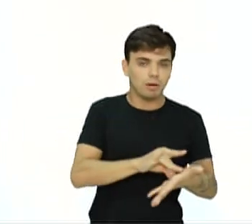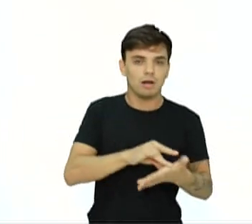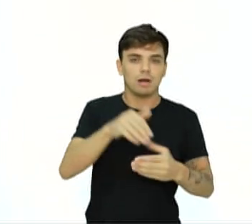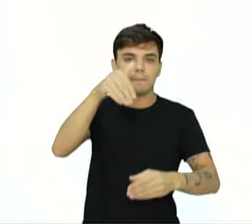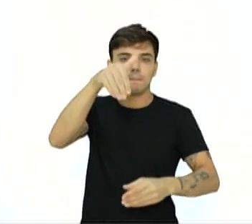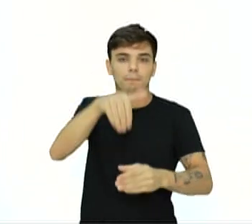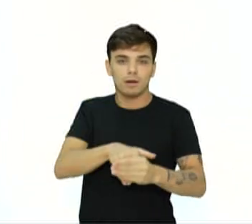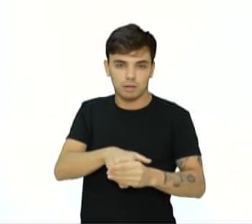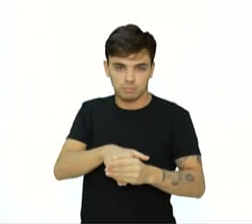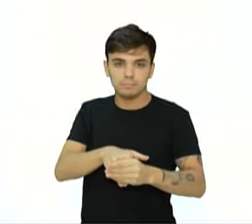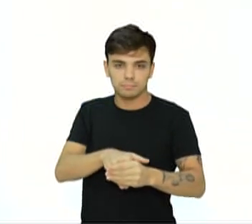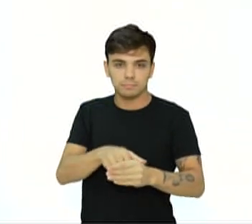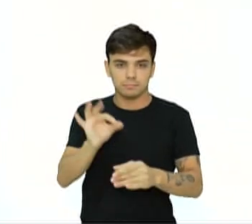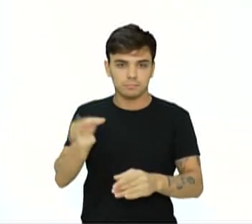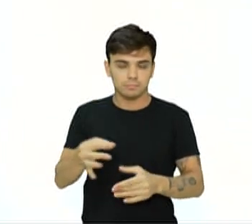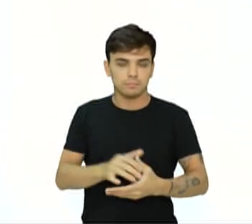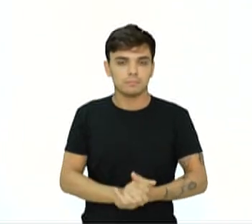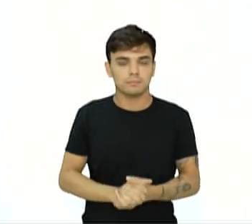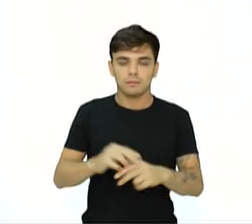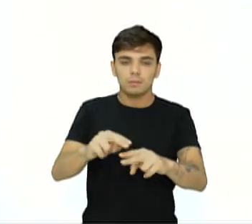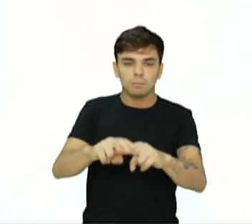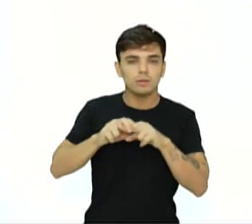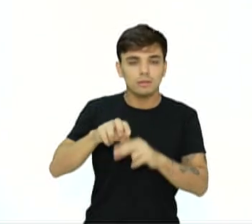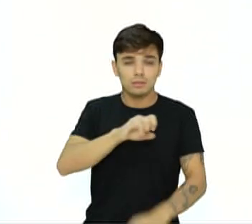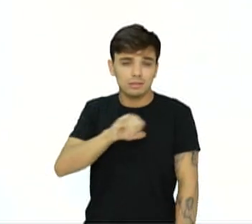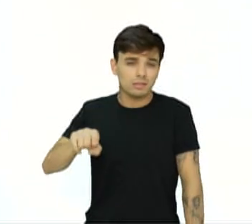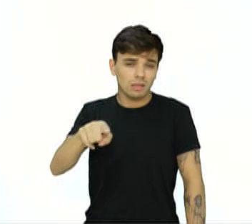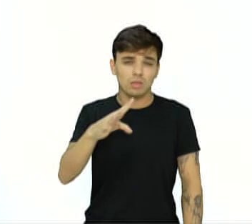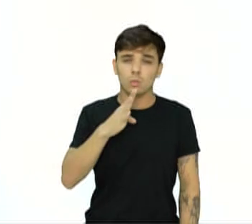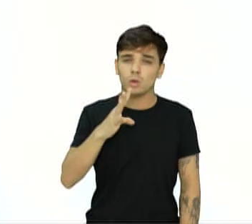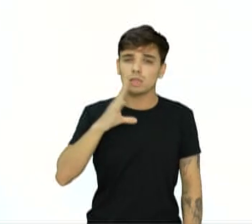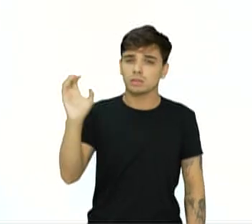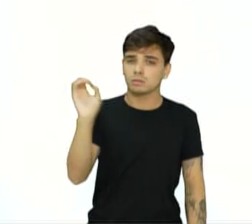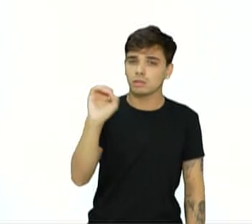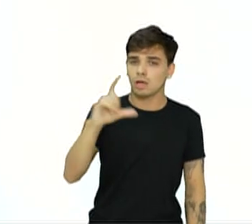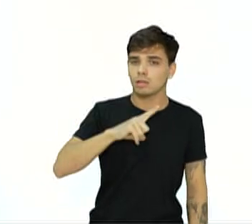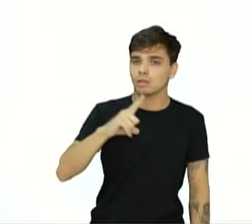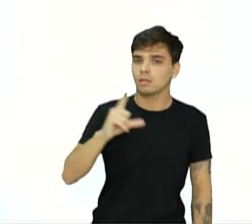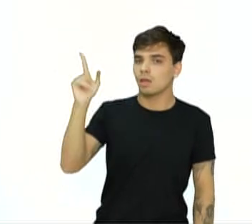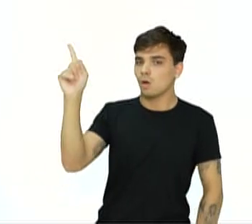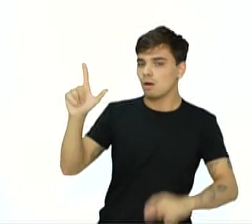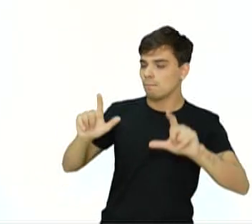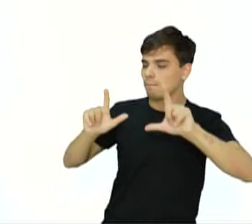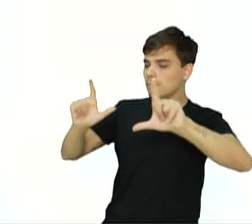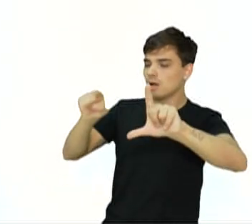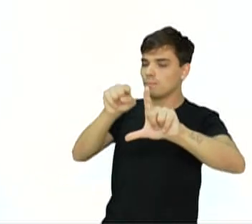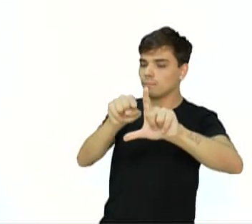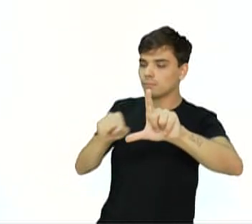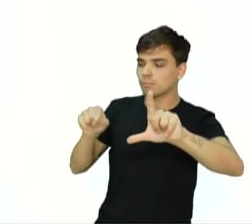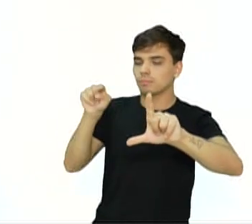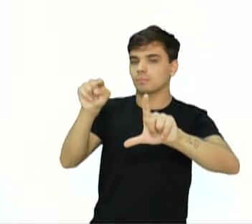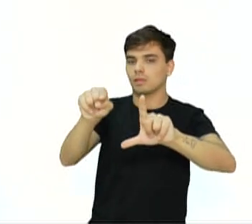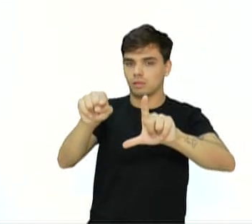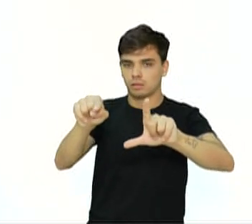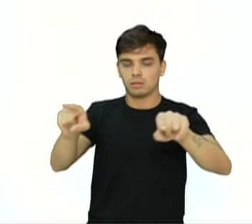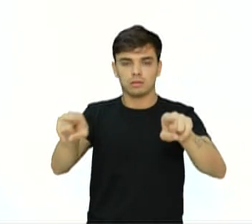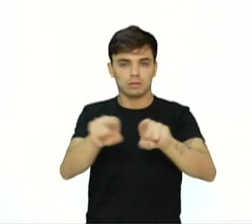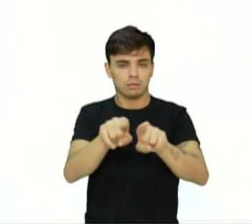no processo eleitoral. Então, para quem não conhece, aqui a gente tem as urnas, né? É